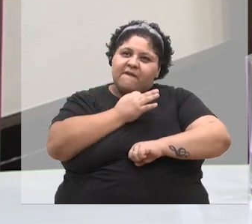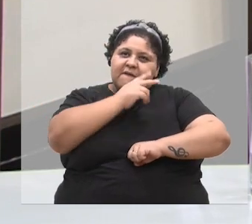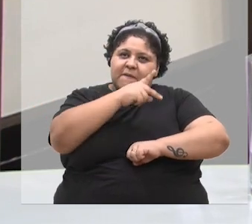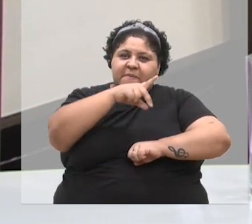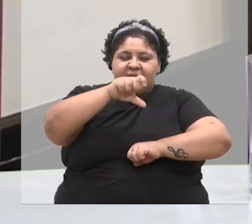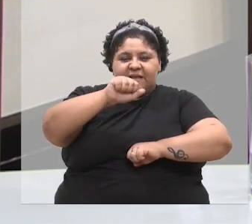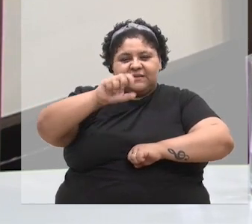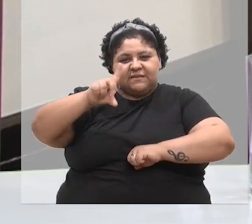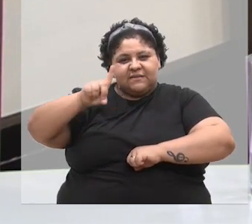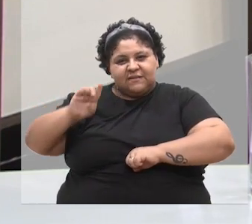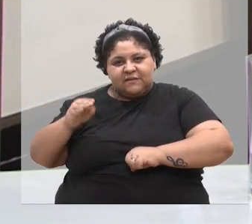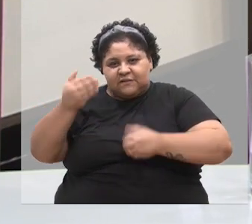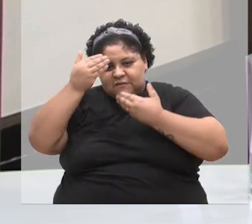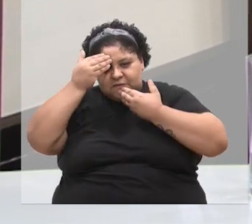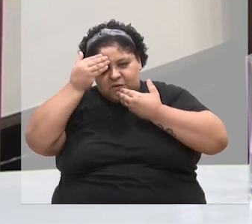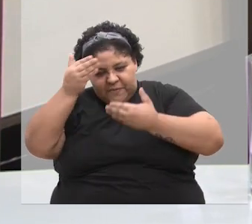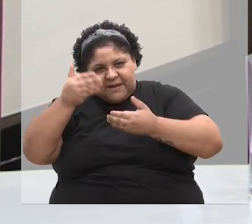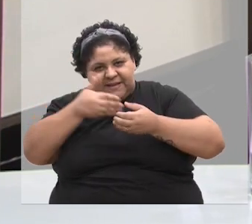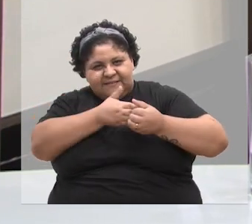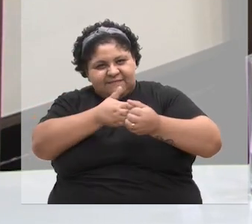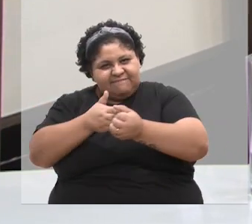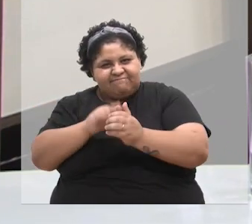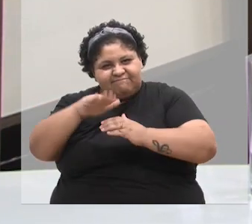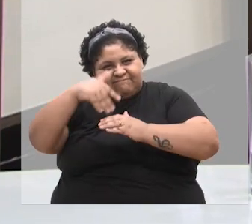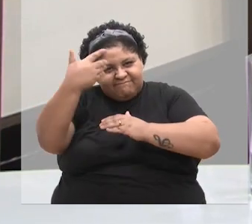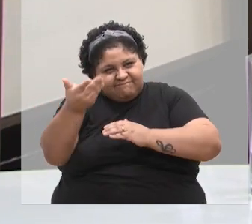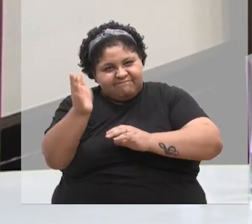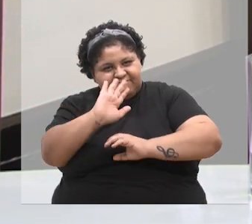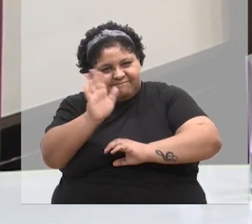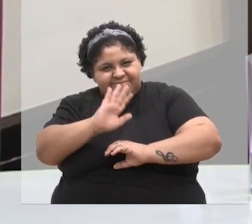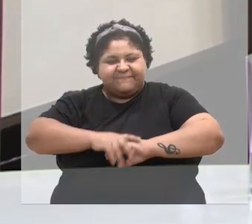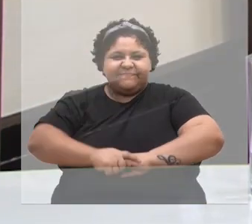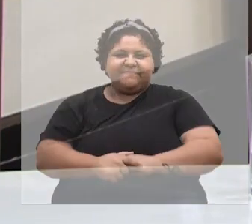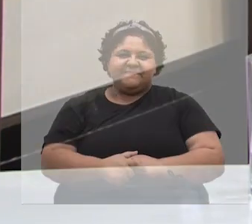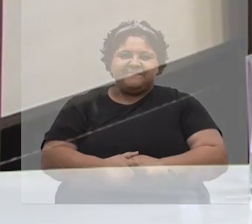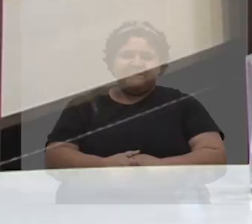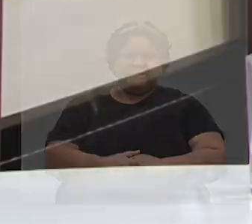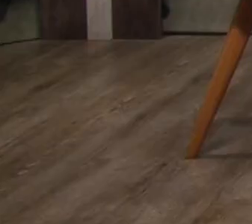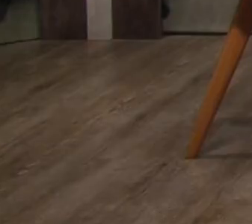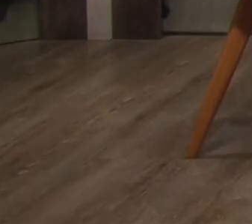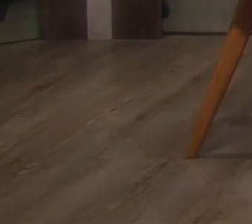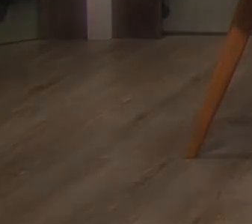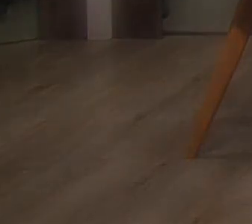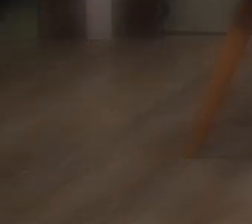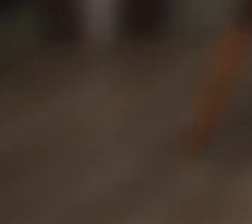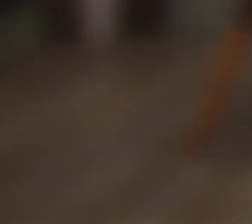Tatiane Frisso, do PSDB. Obrigado pela audiência. Até o nosso próximo encontro.